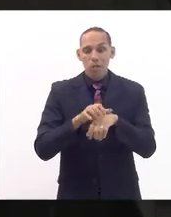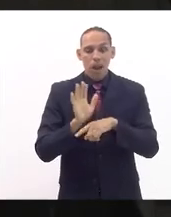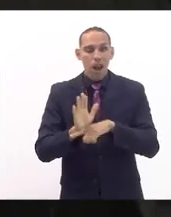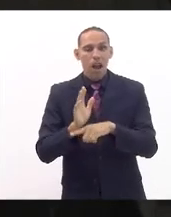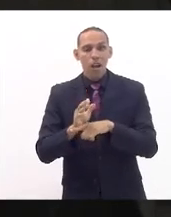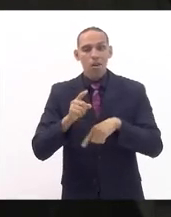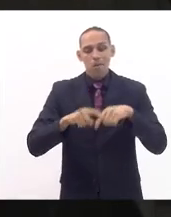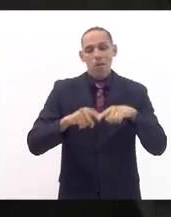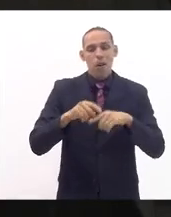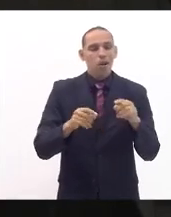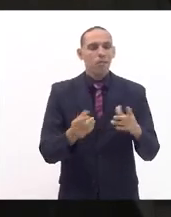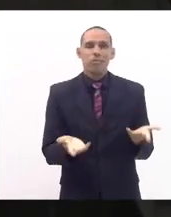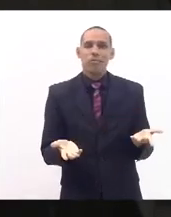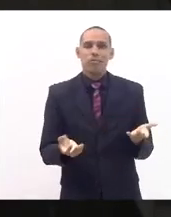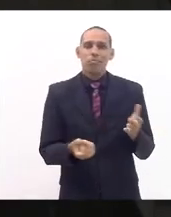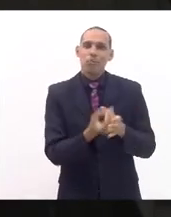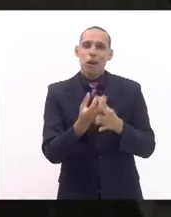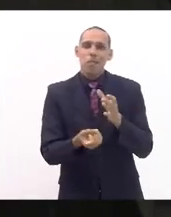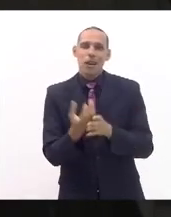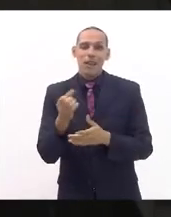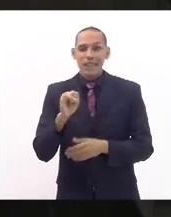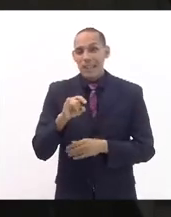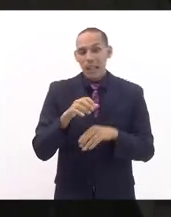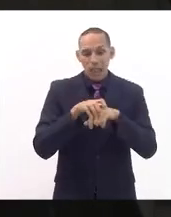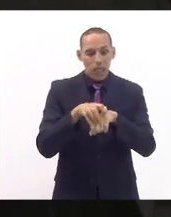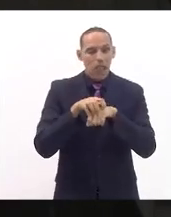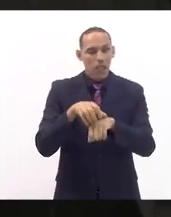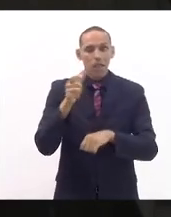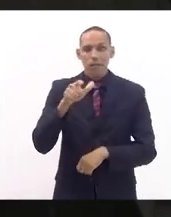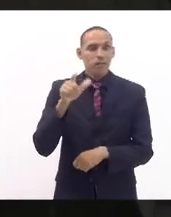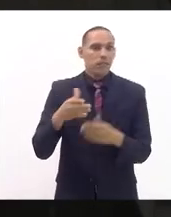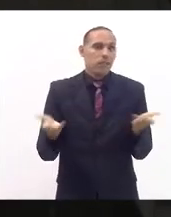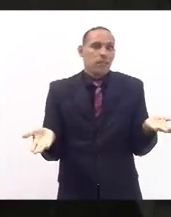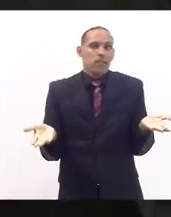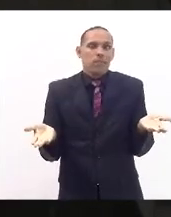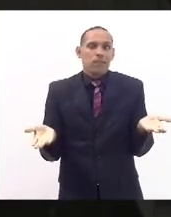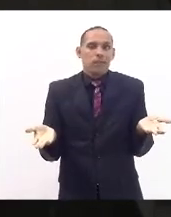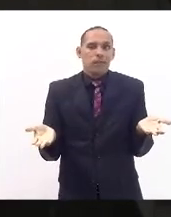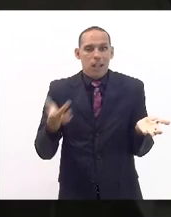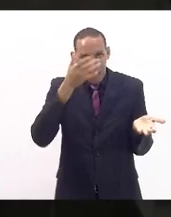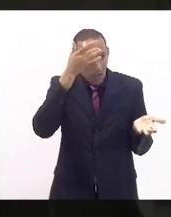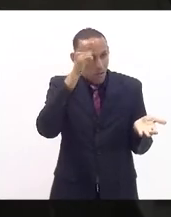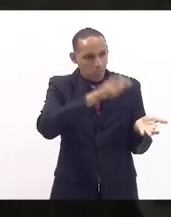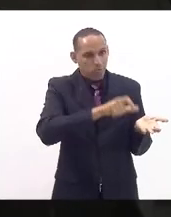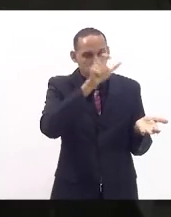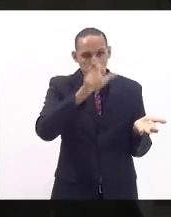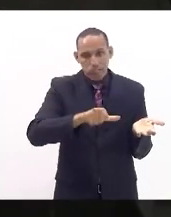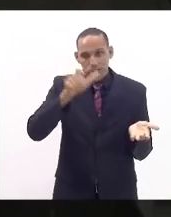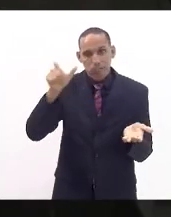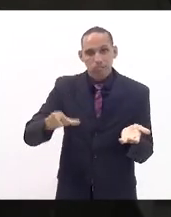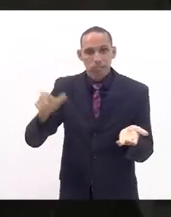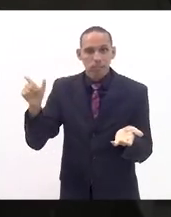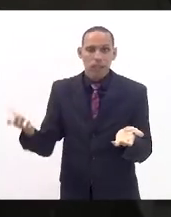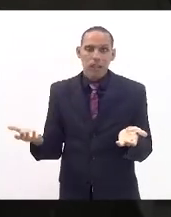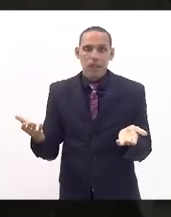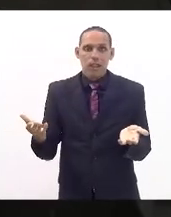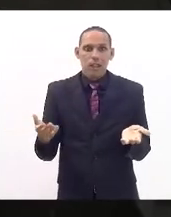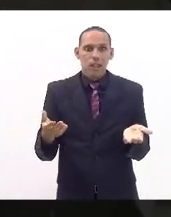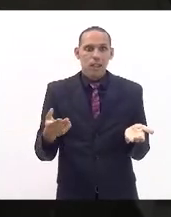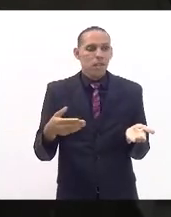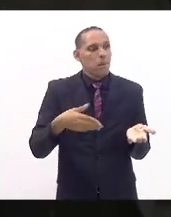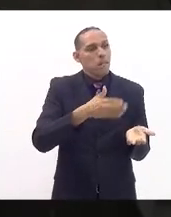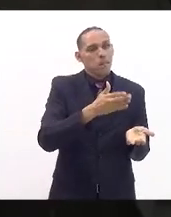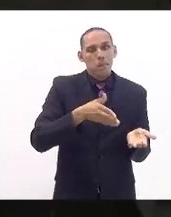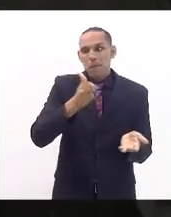produção. Sem transporte, as pessoas não podem se